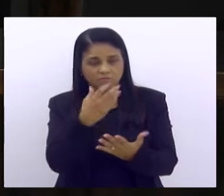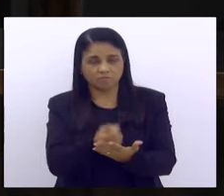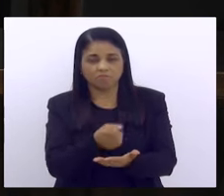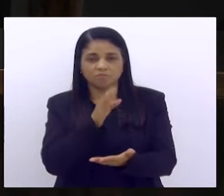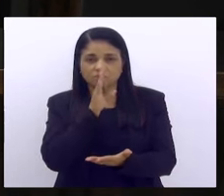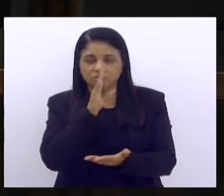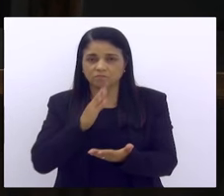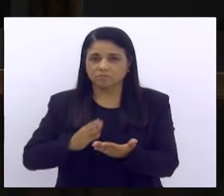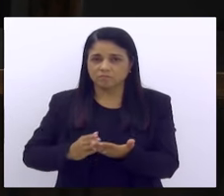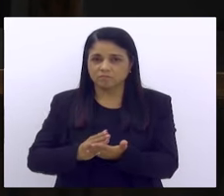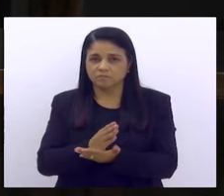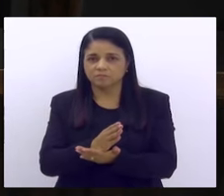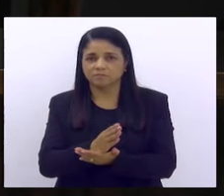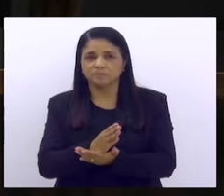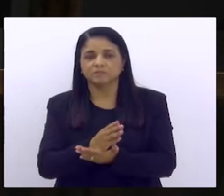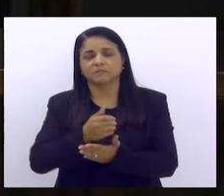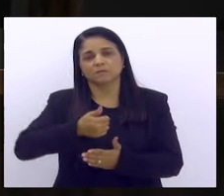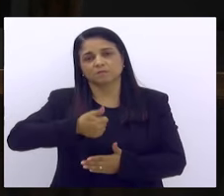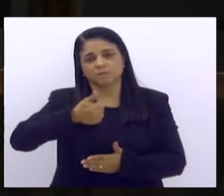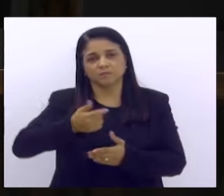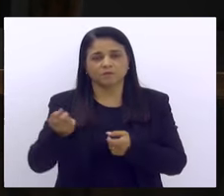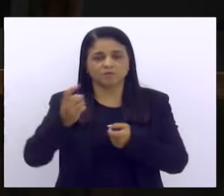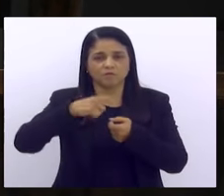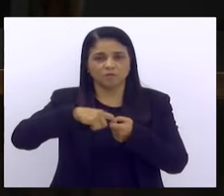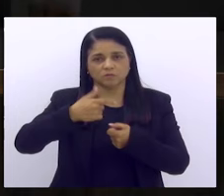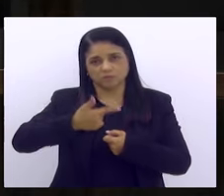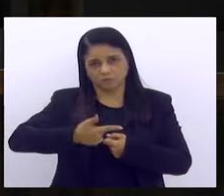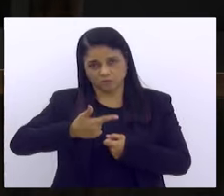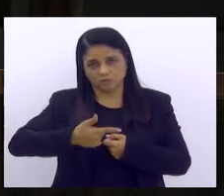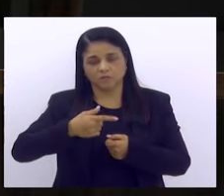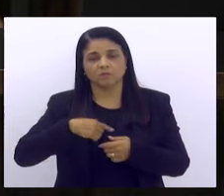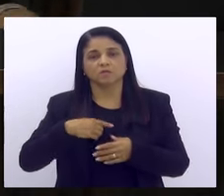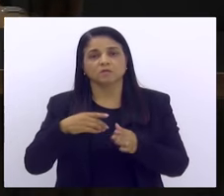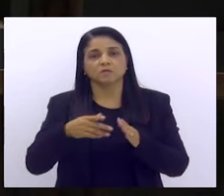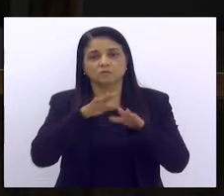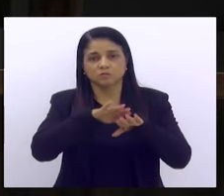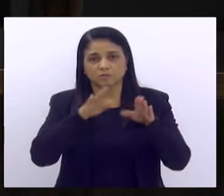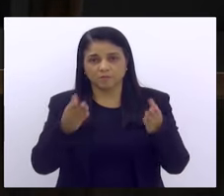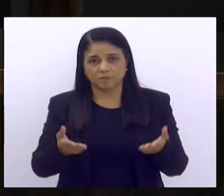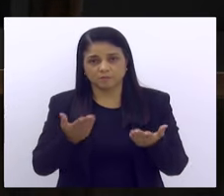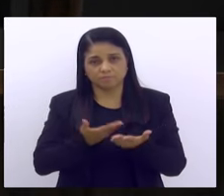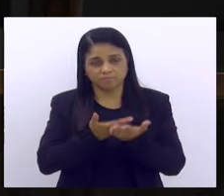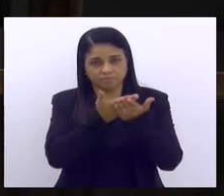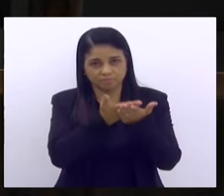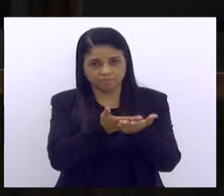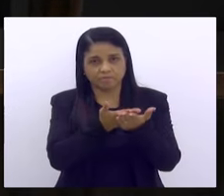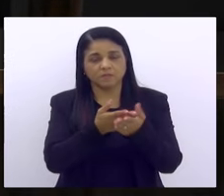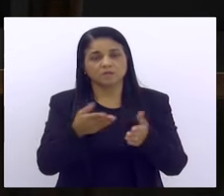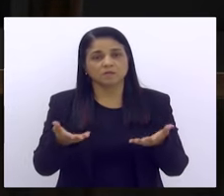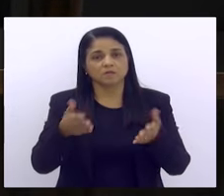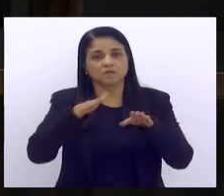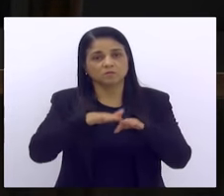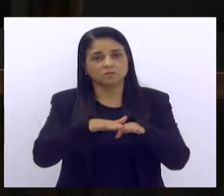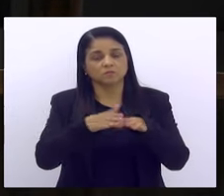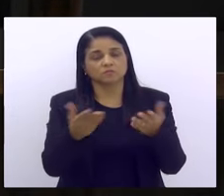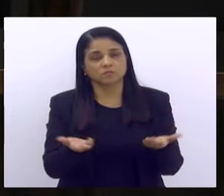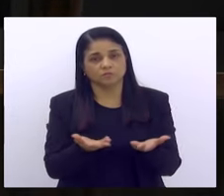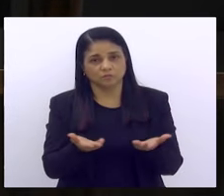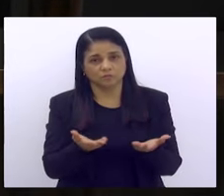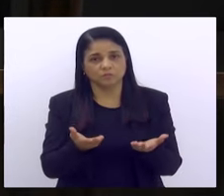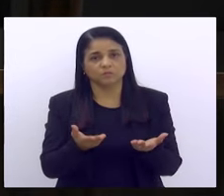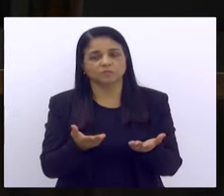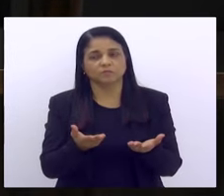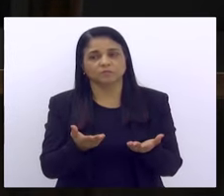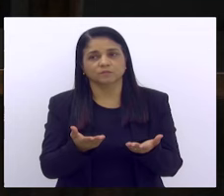estão? Aprovado em primeira, retorna em segundo. Há sobre a mesa os seguintes requerimentos de inclusão na ordem do dia.